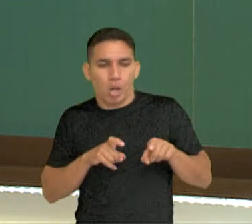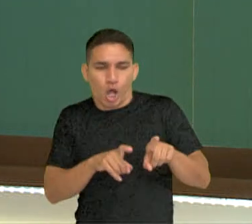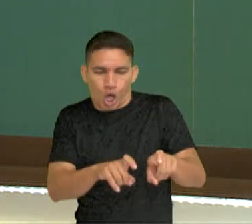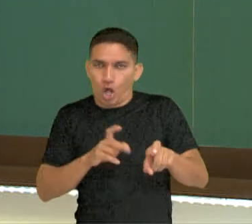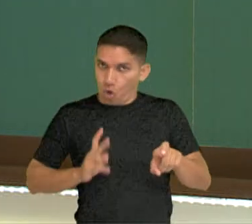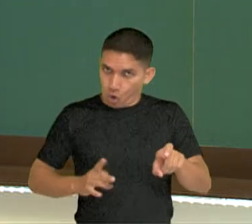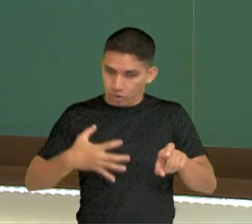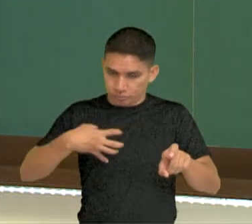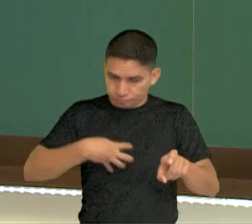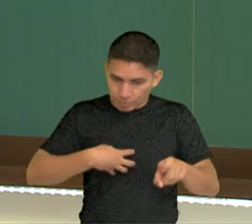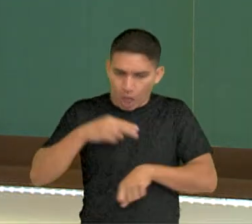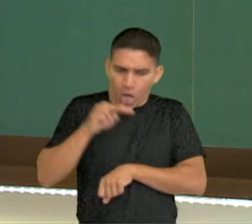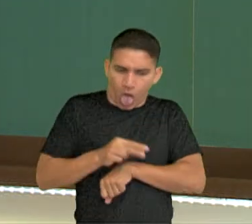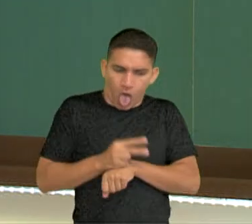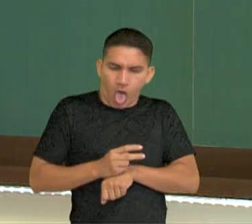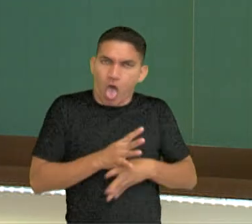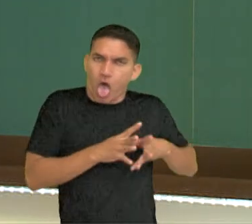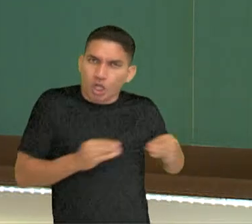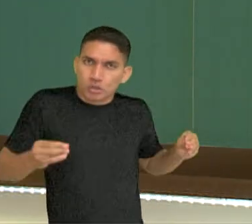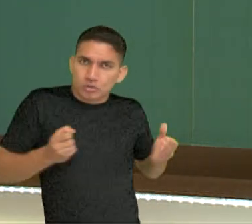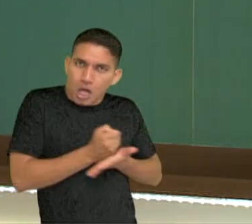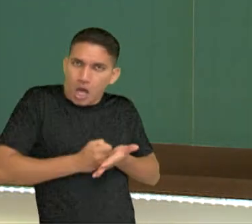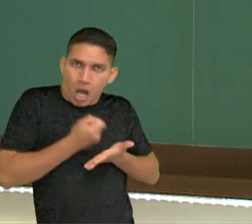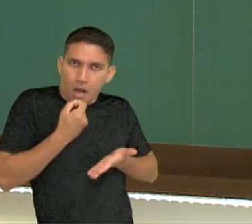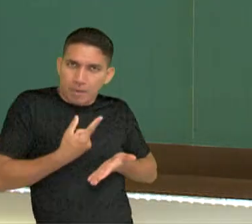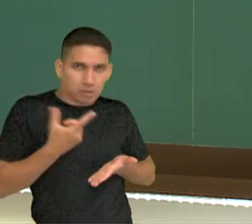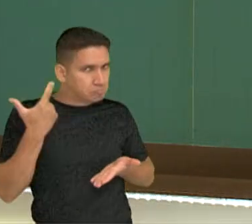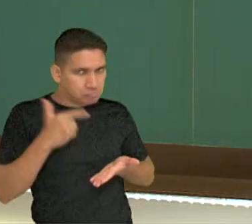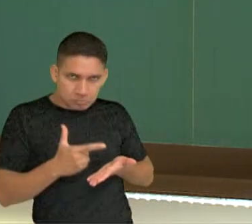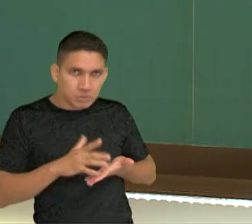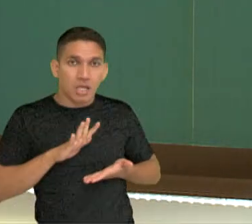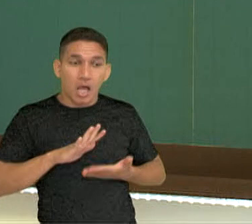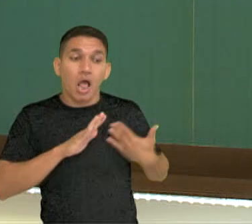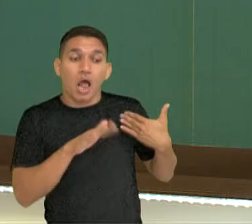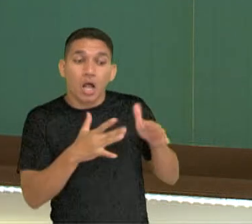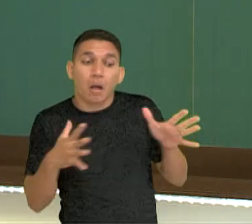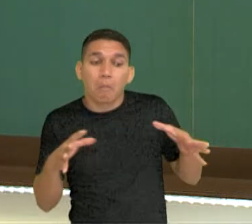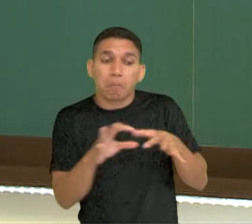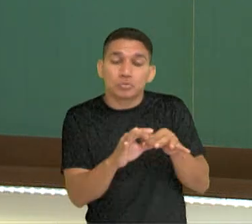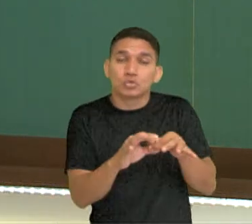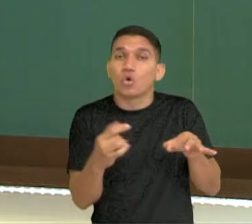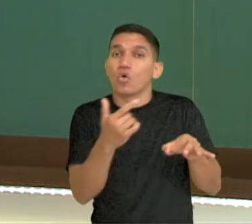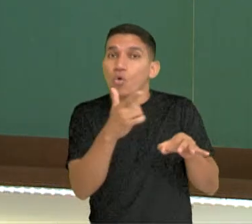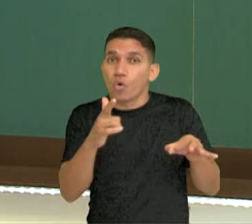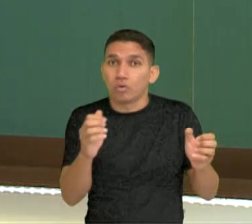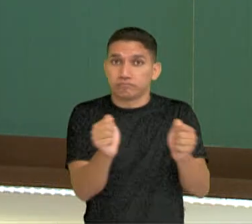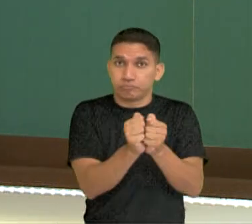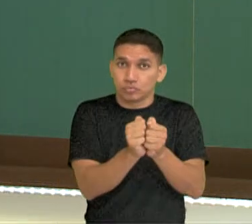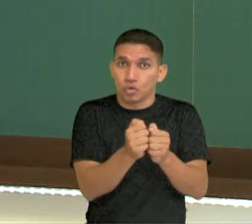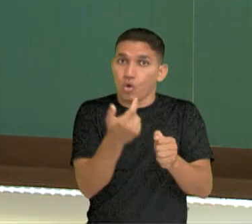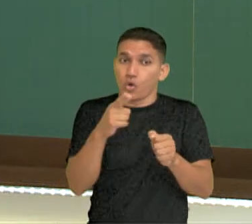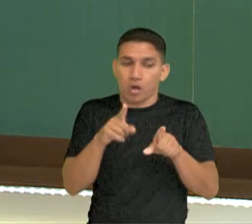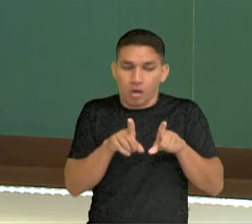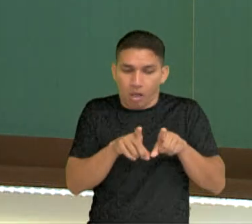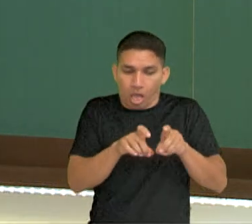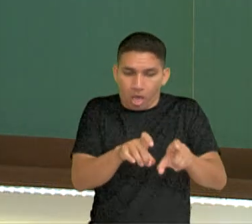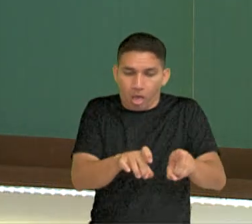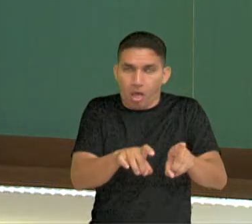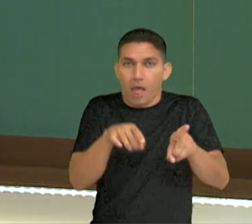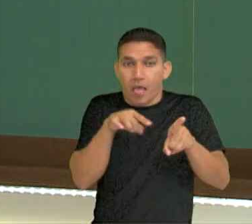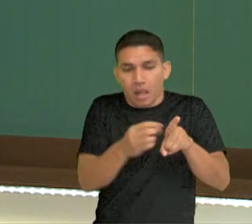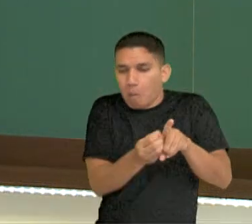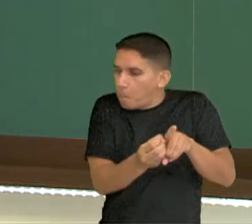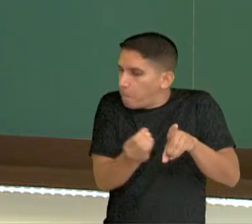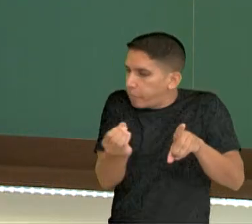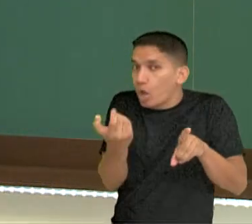foi tratada, não sofreu ação do antibiótico, ela faz um processo de conjugação, onde uma célula doa o